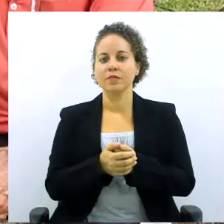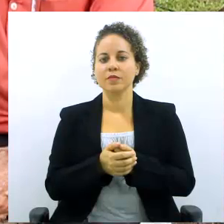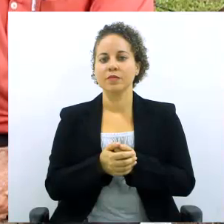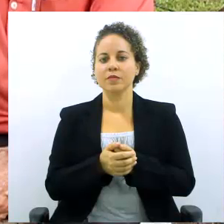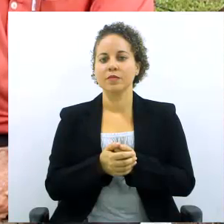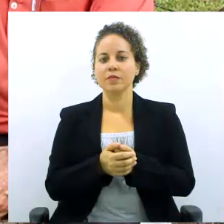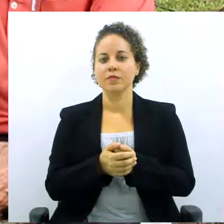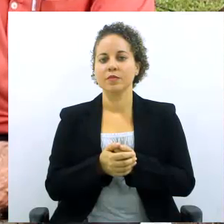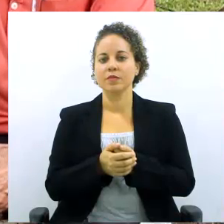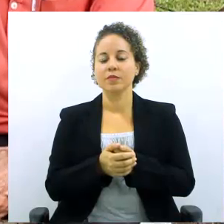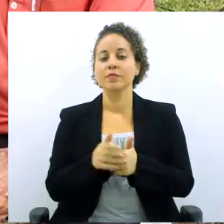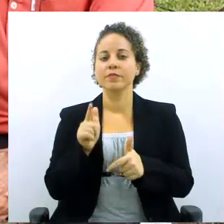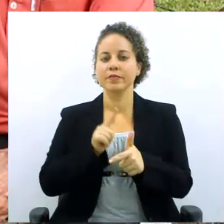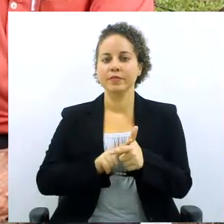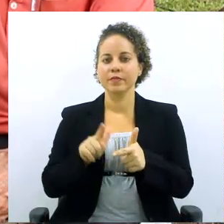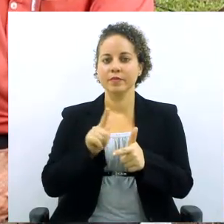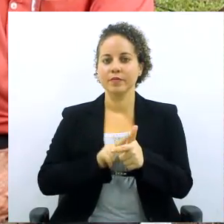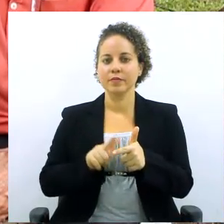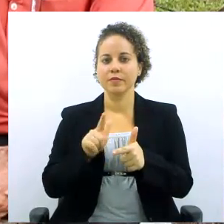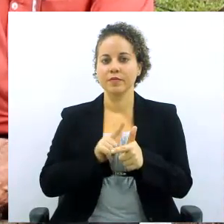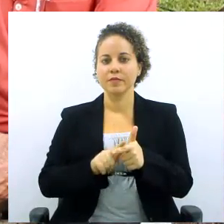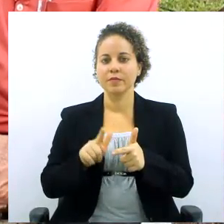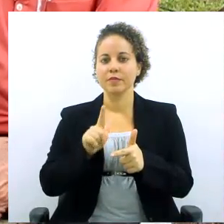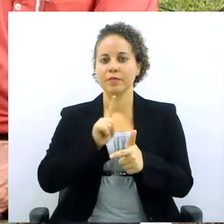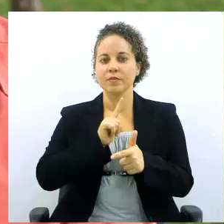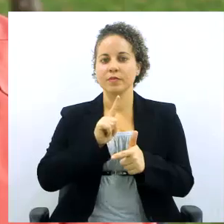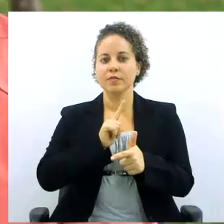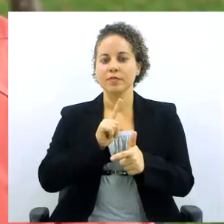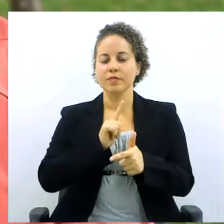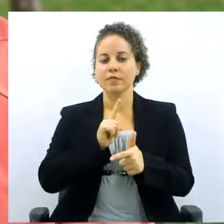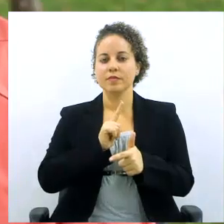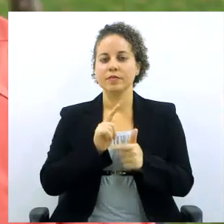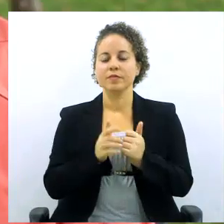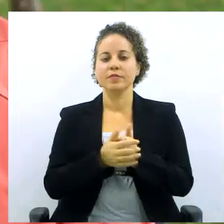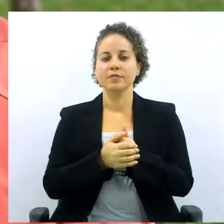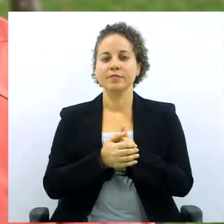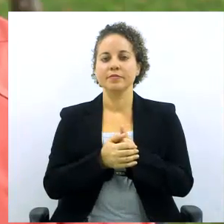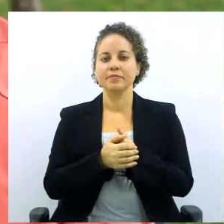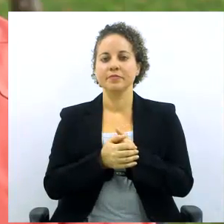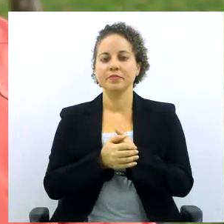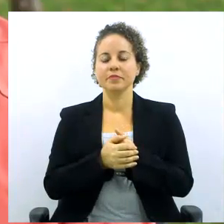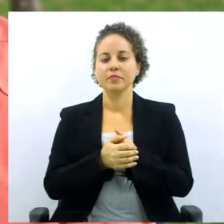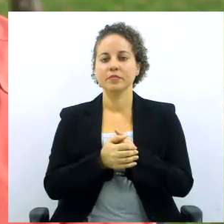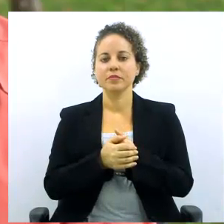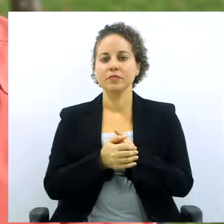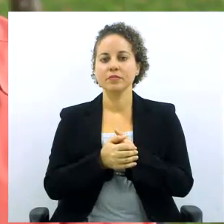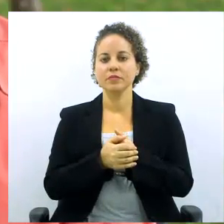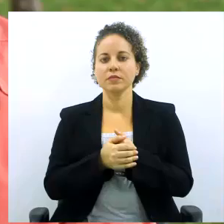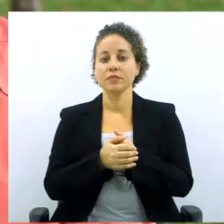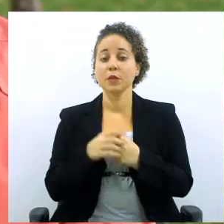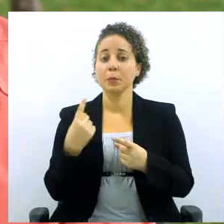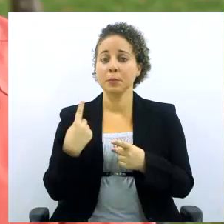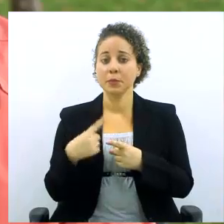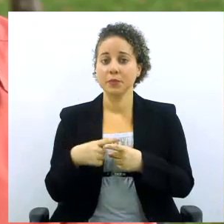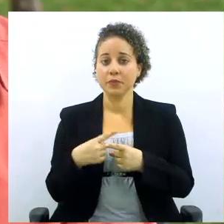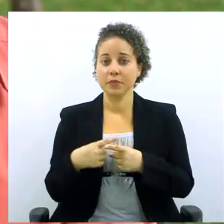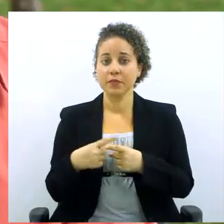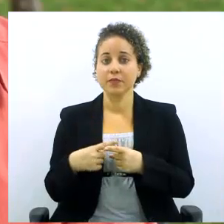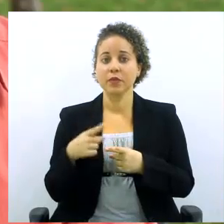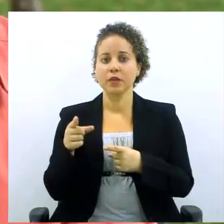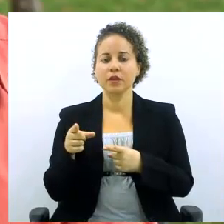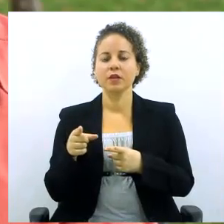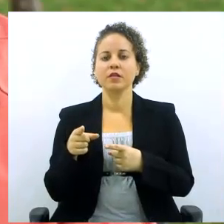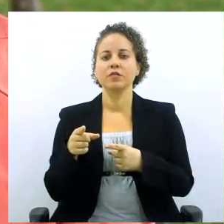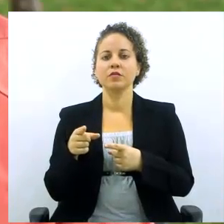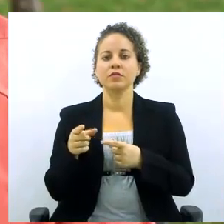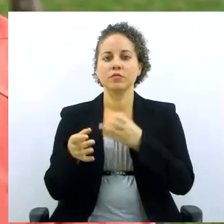realmente, os problemas que aí passam não são de jeito nenhum menores, né? Porque eles dizem